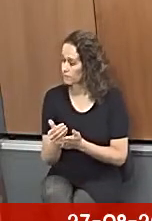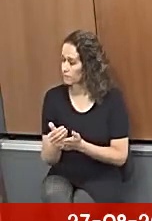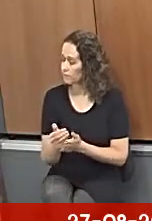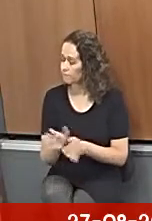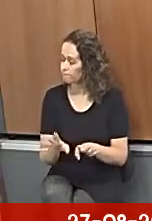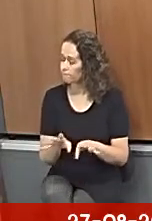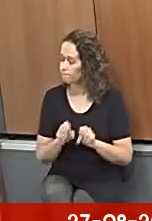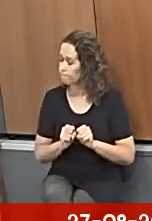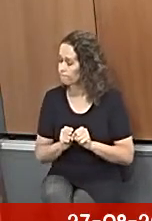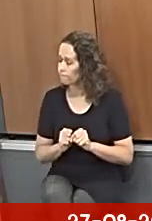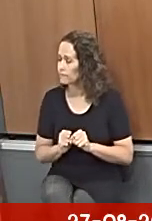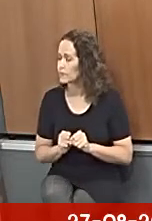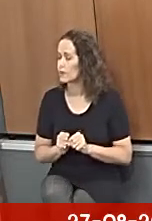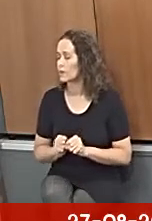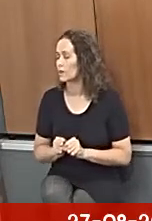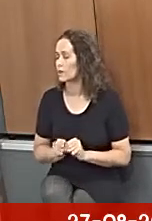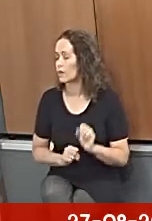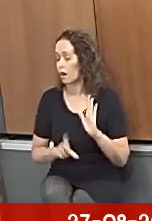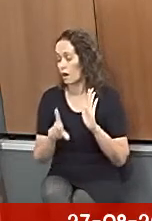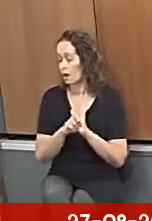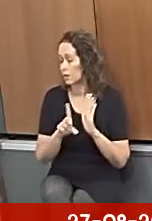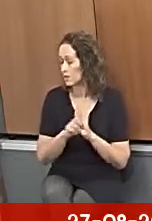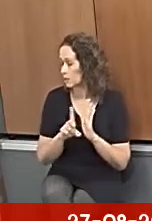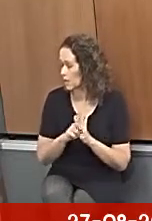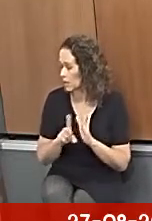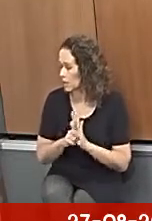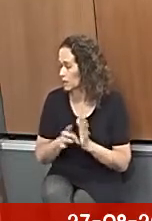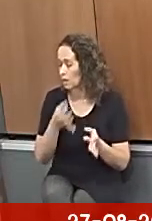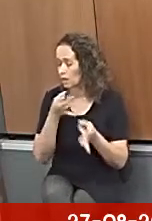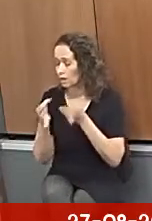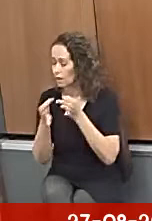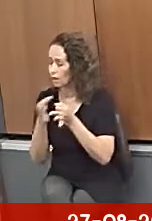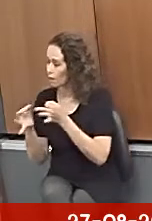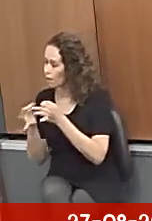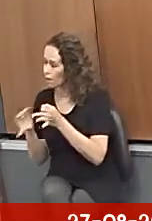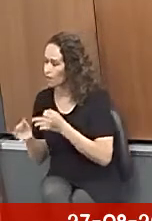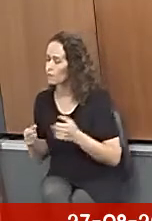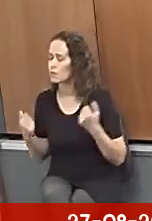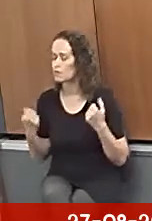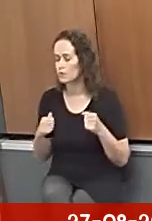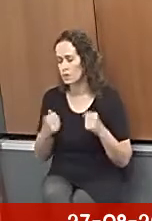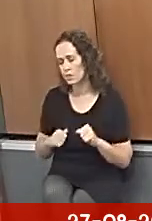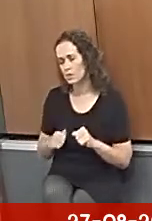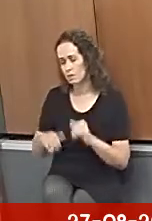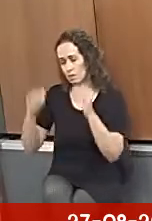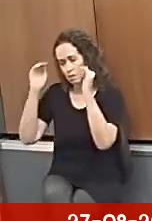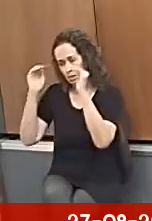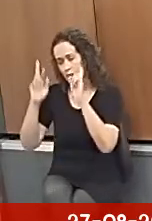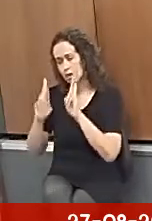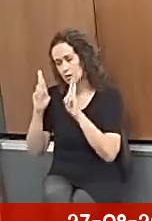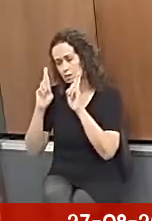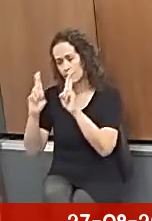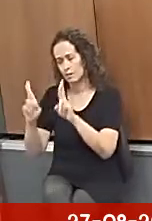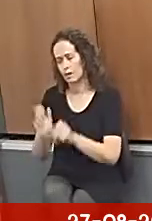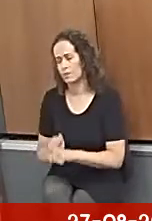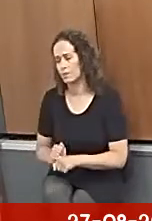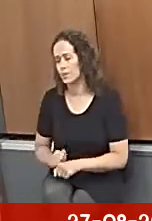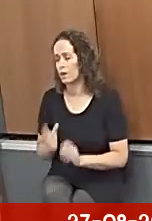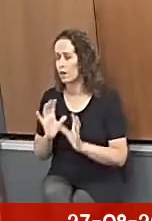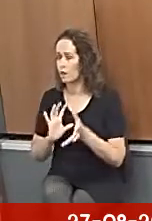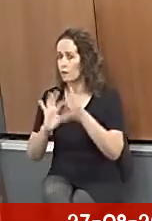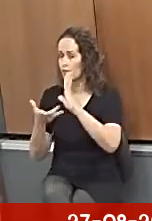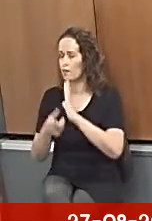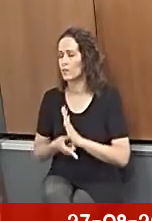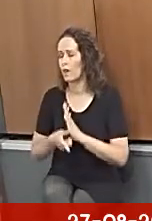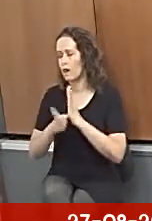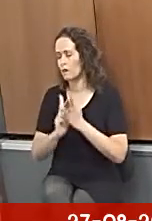políticas públicas deverão considerar a adoção do desenho universal então antes de qualquer reforma antes de qualquer